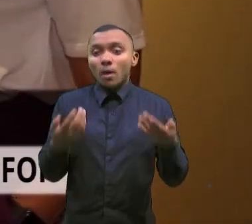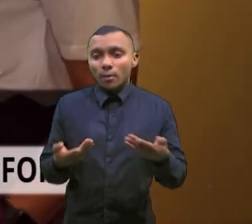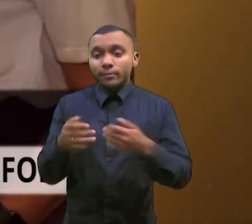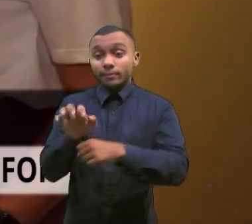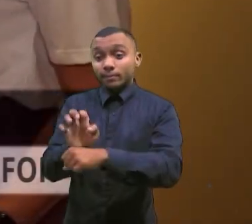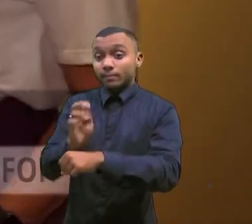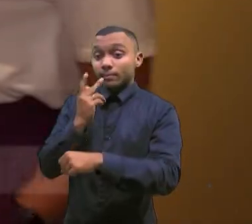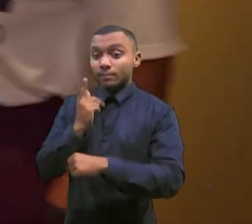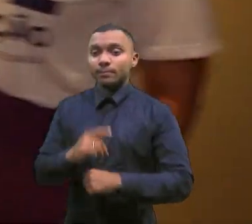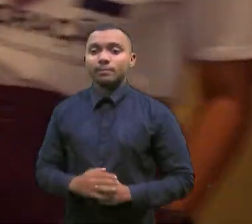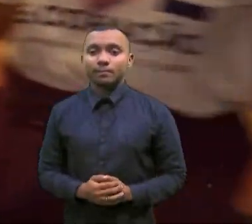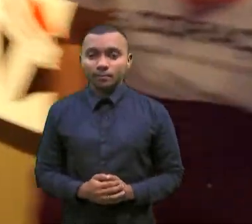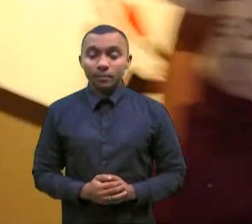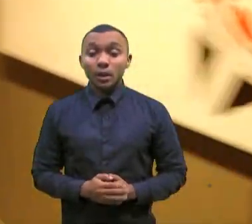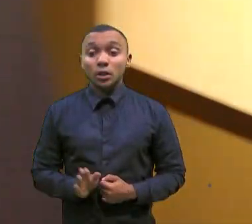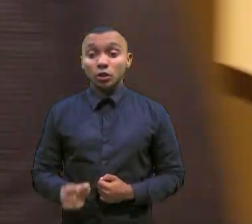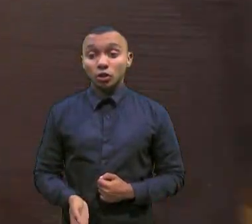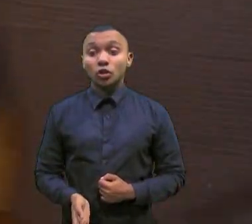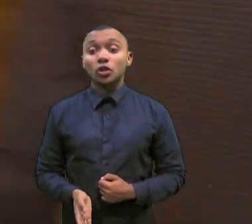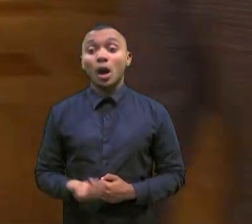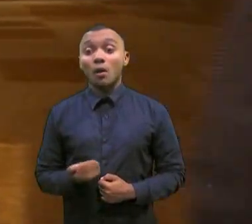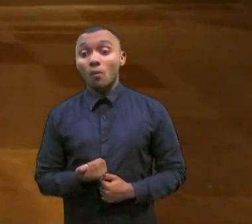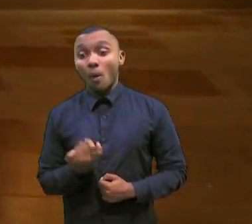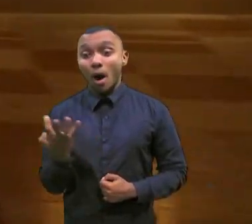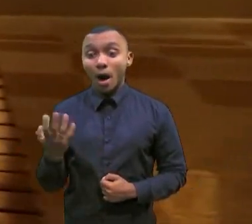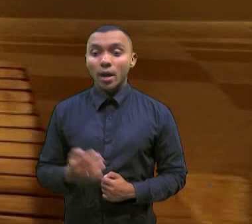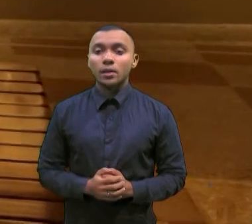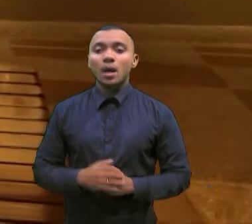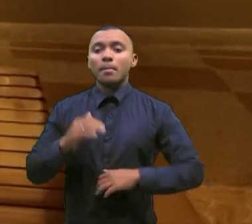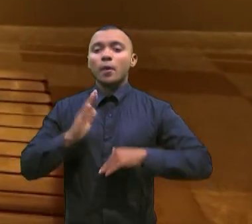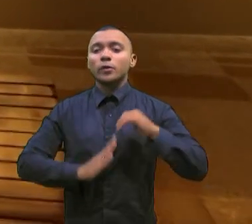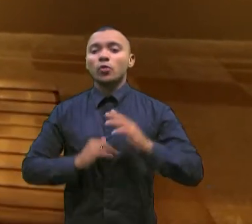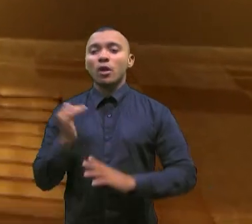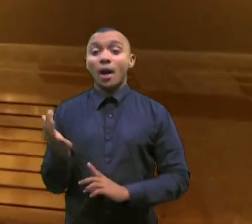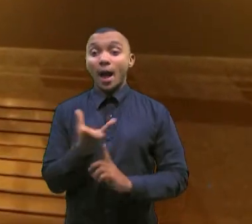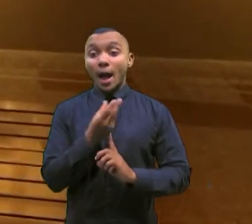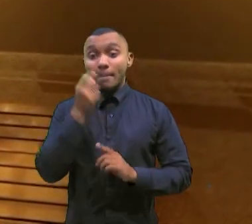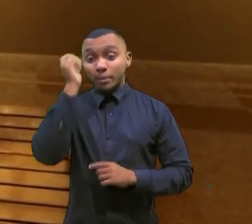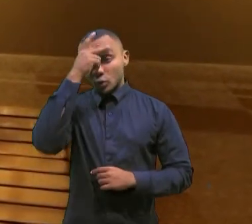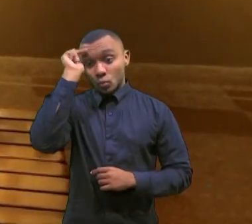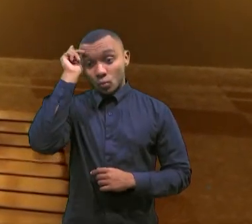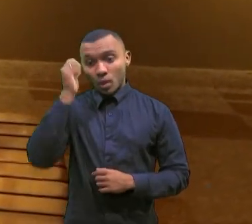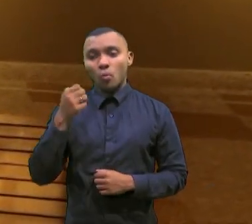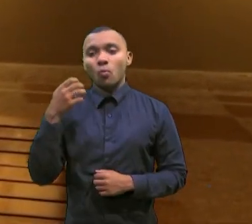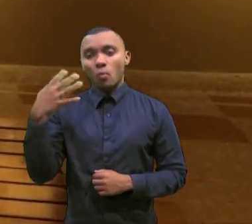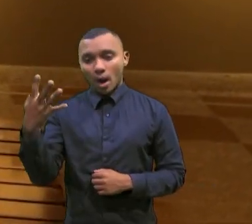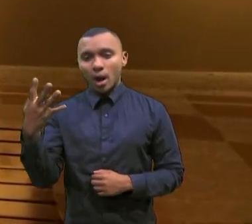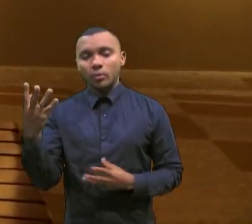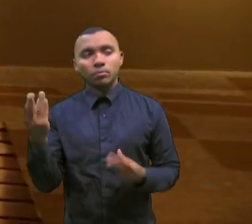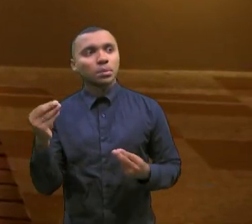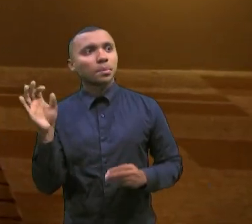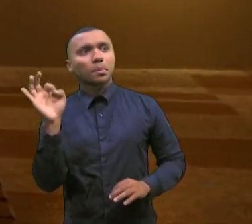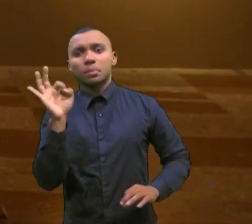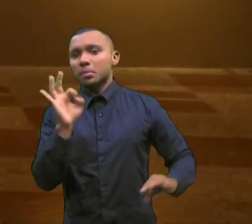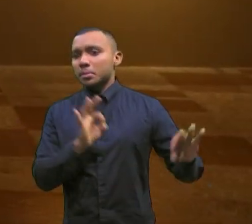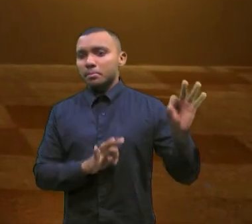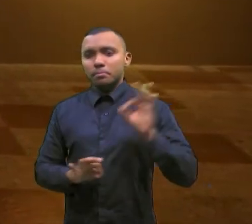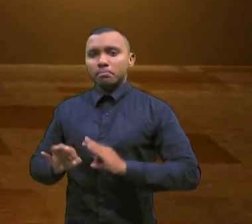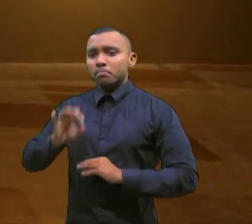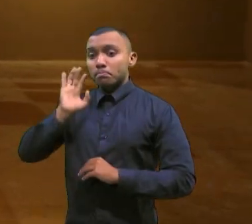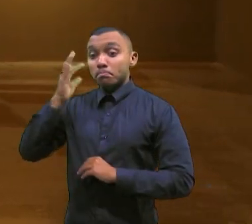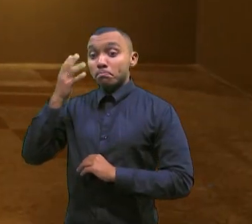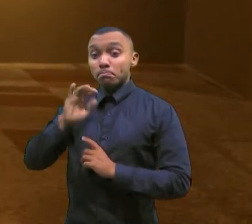a gente tem aqui quatro artistas, Só nesse inclusive, espaço, só nesse nesse módulo. espaço, com várias obras, e que eles